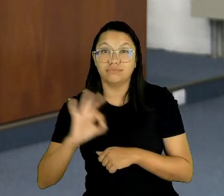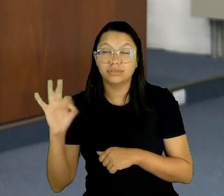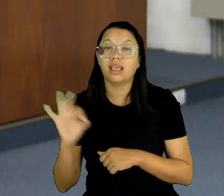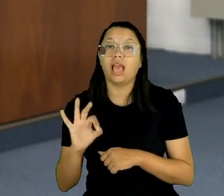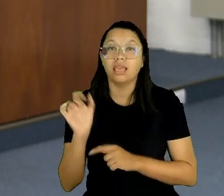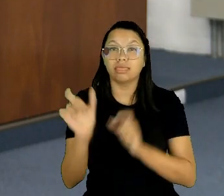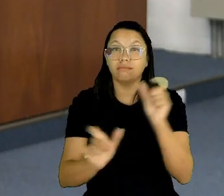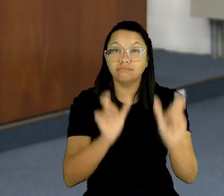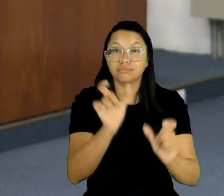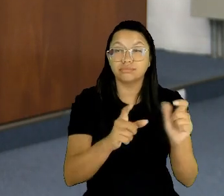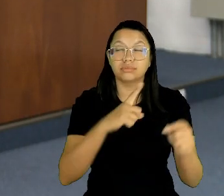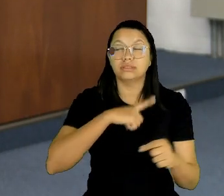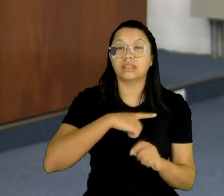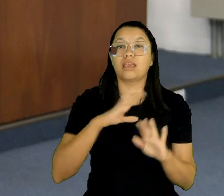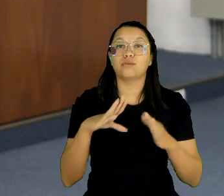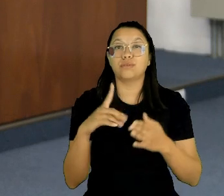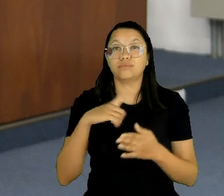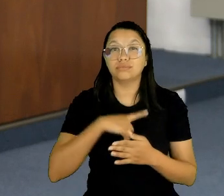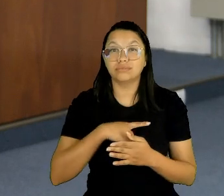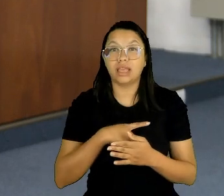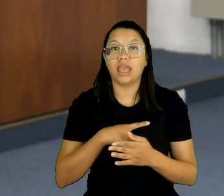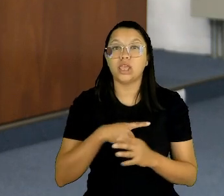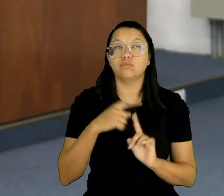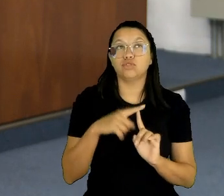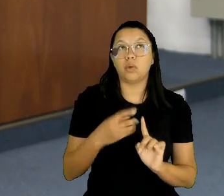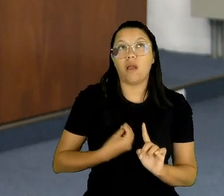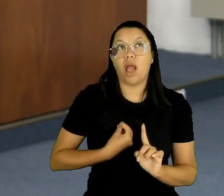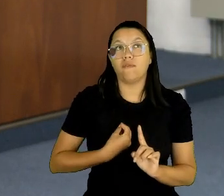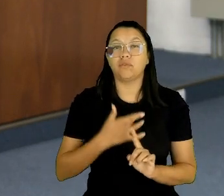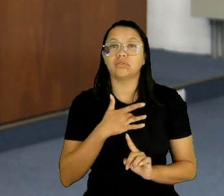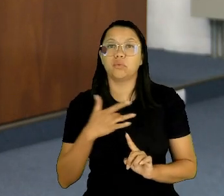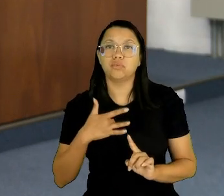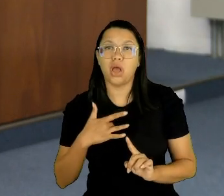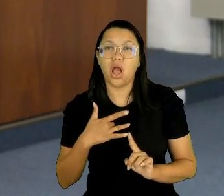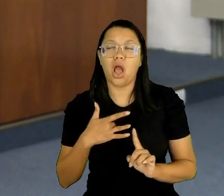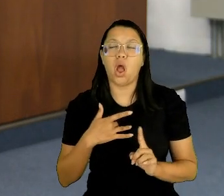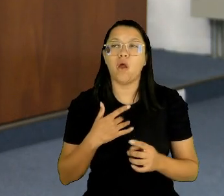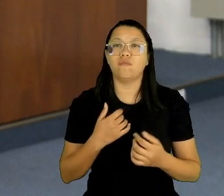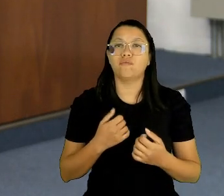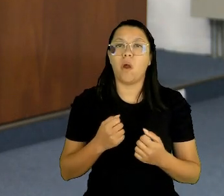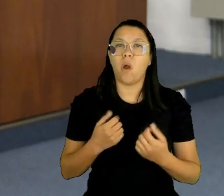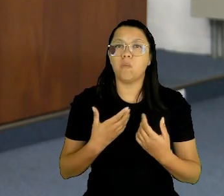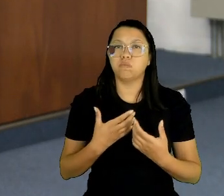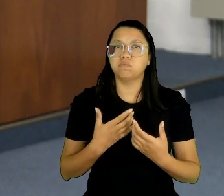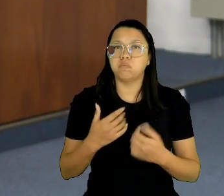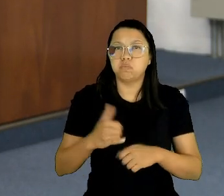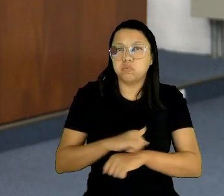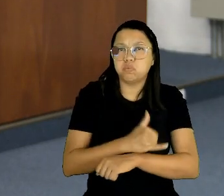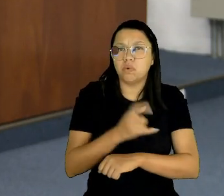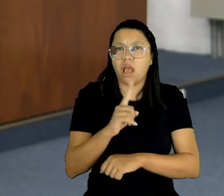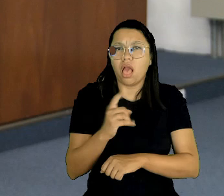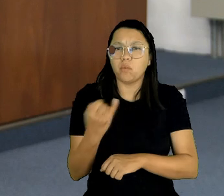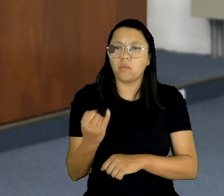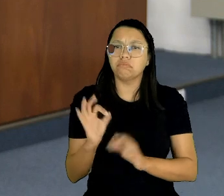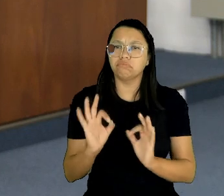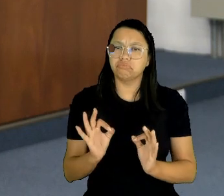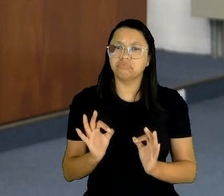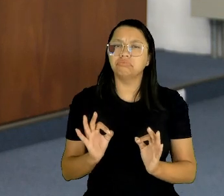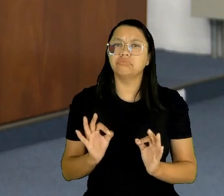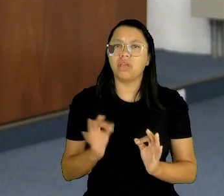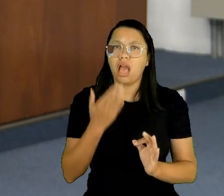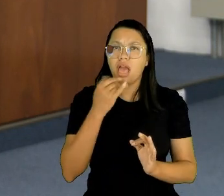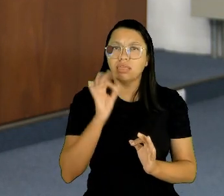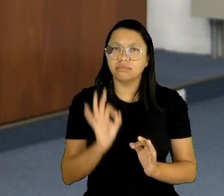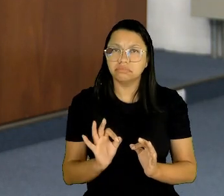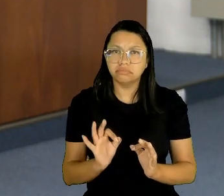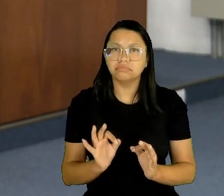90% dos casos, e quando a gente tem um paciente que tem um estilo de vida saudável, peso controlado, faz atividade física e